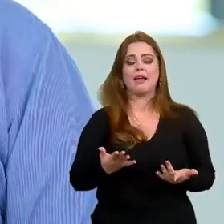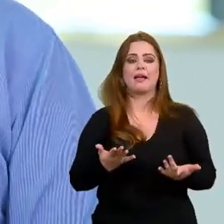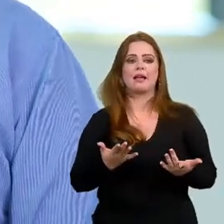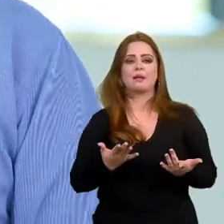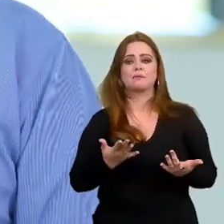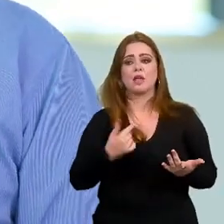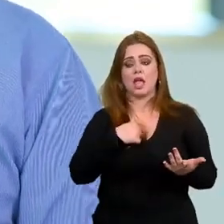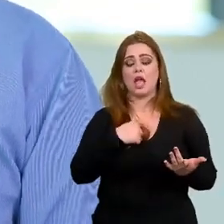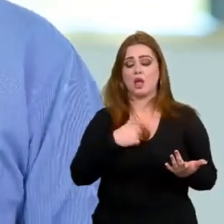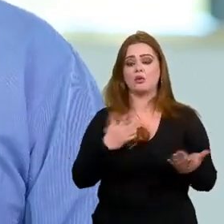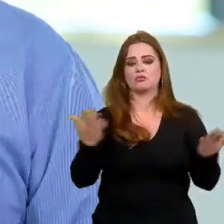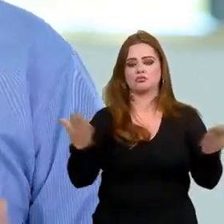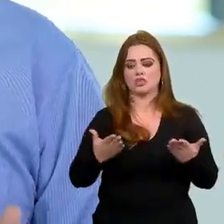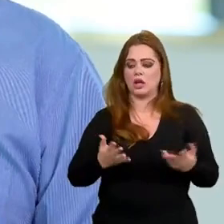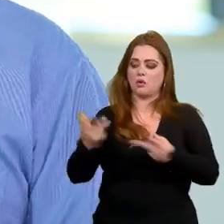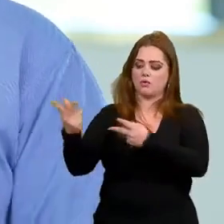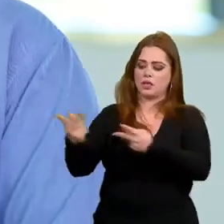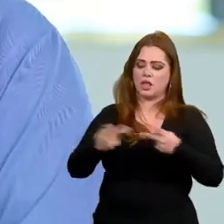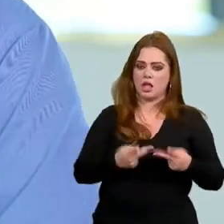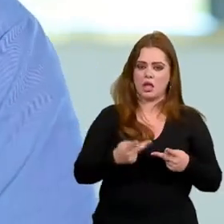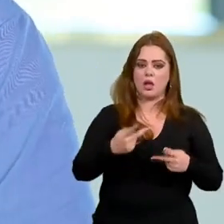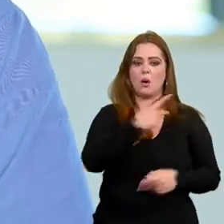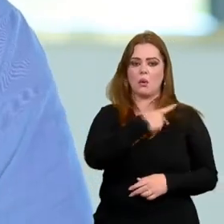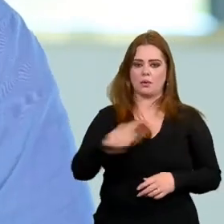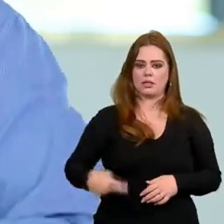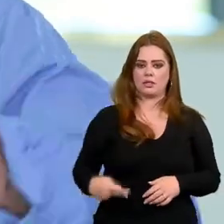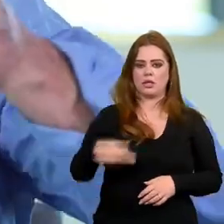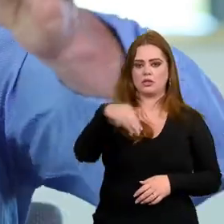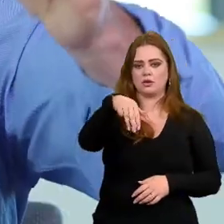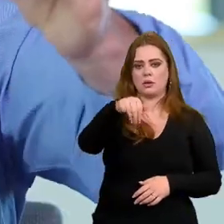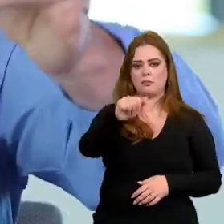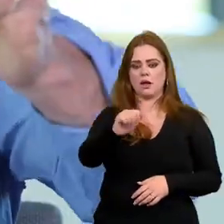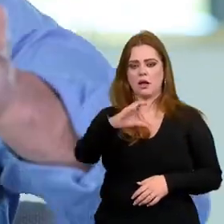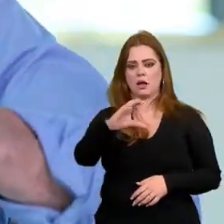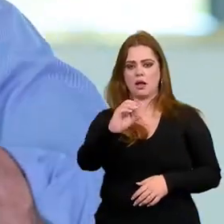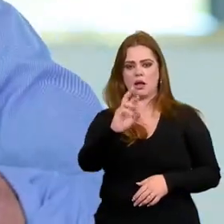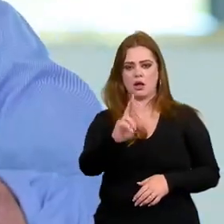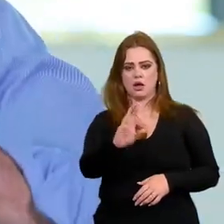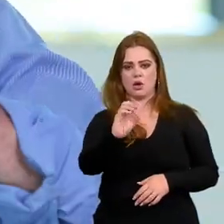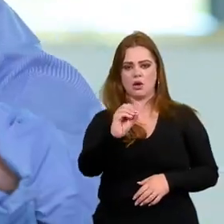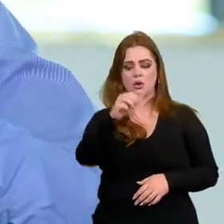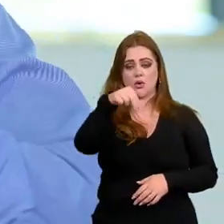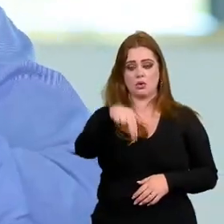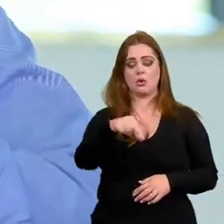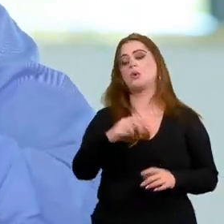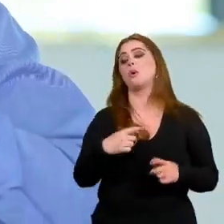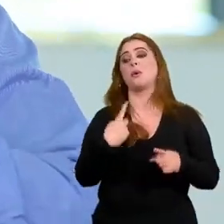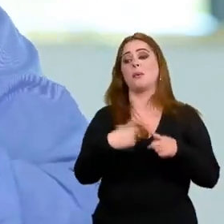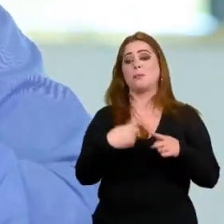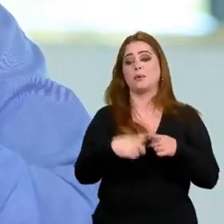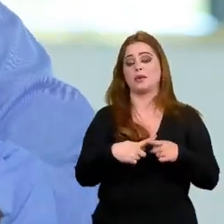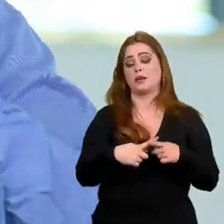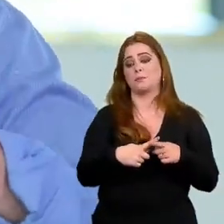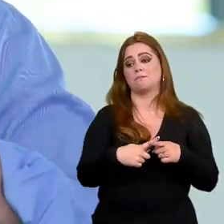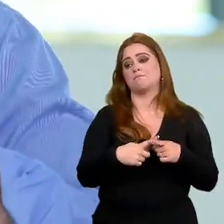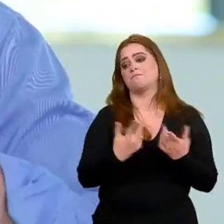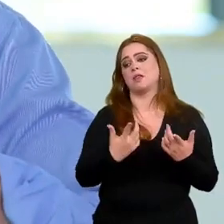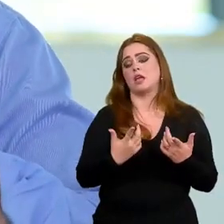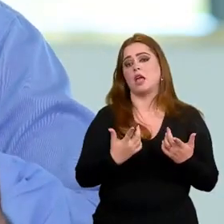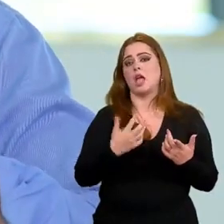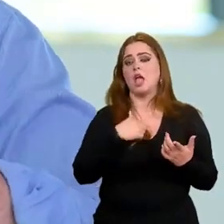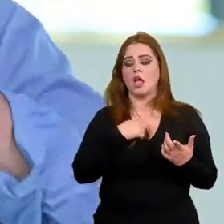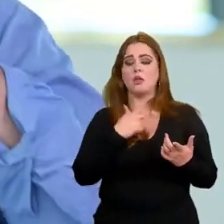Brasil. Eu acho que era muito importante que essa gente conhecesse o Brasil. Por isso é que nós vamos fazer a COP